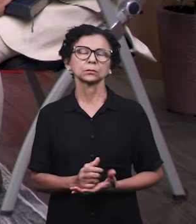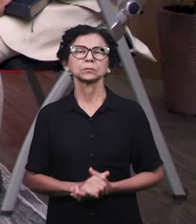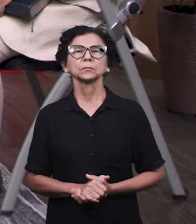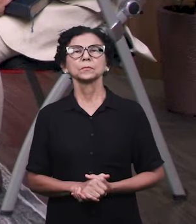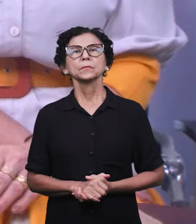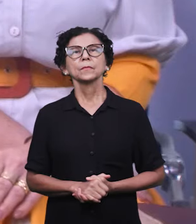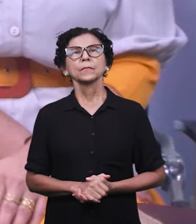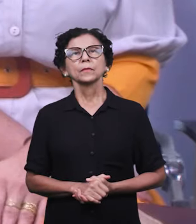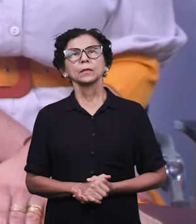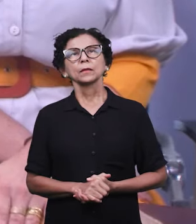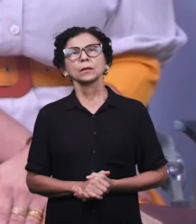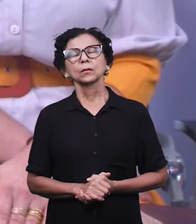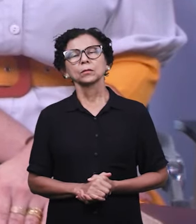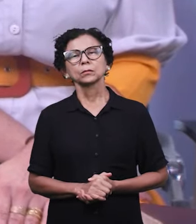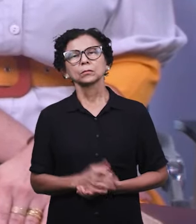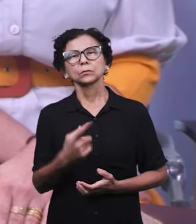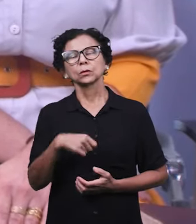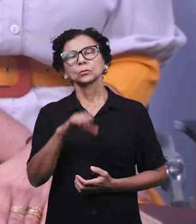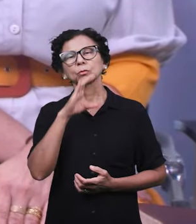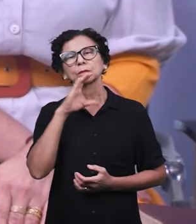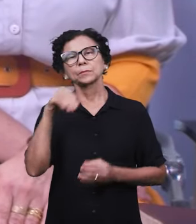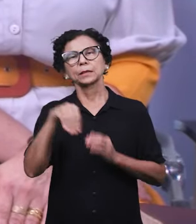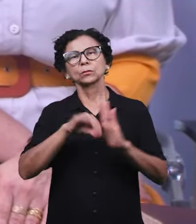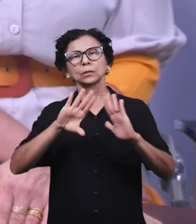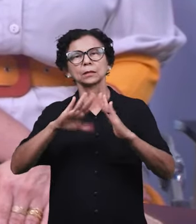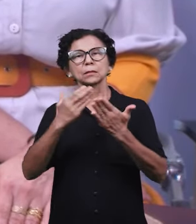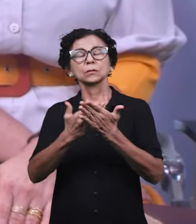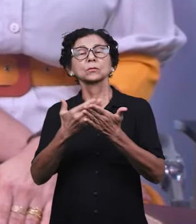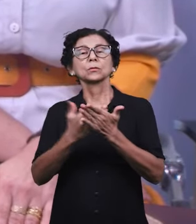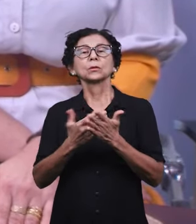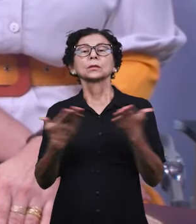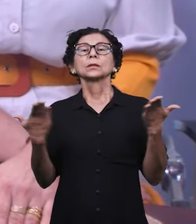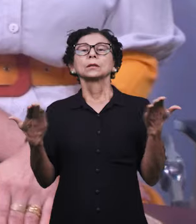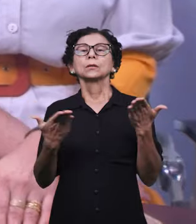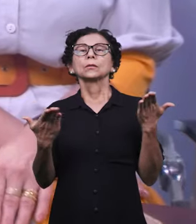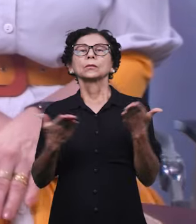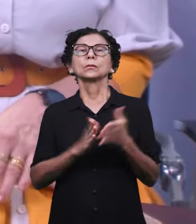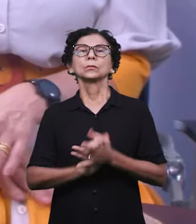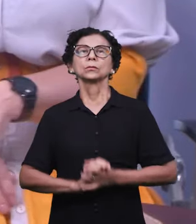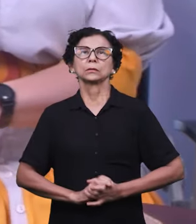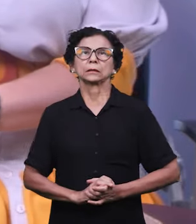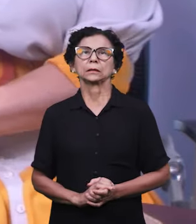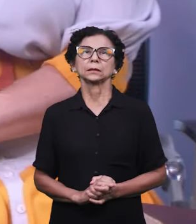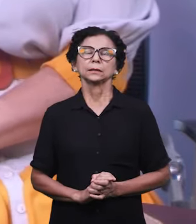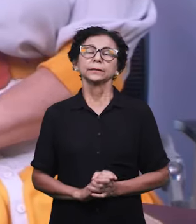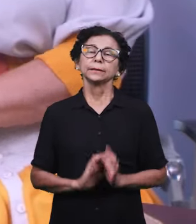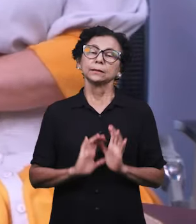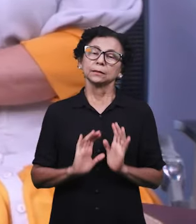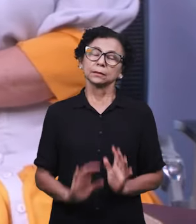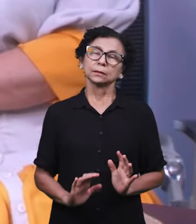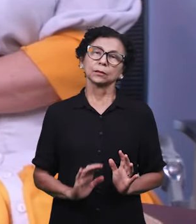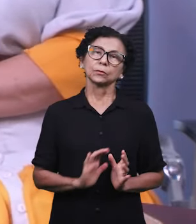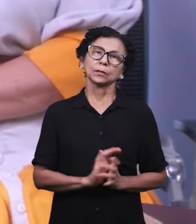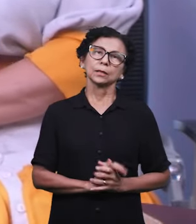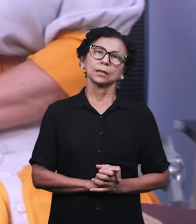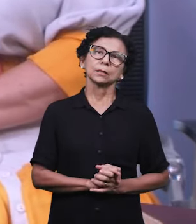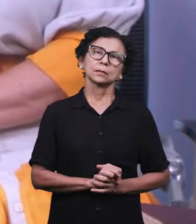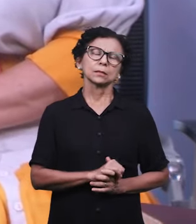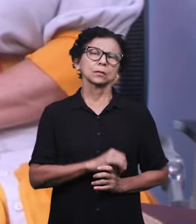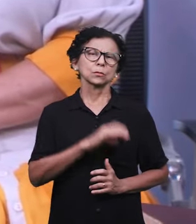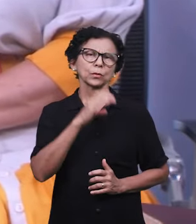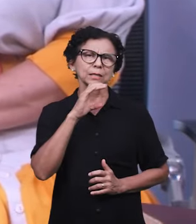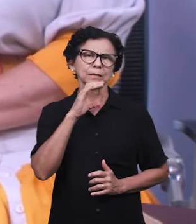é provável que parte desses conhecimentos estudados anos atrás tenha sido